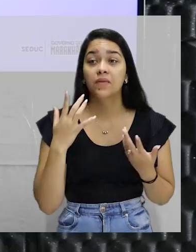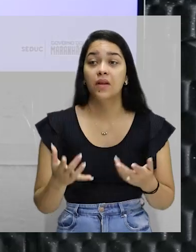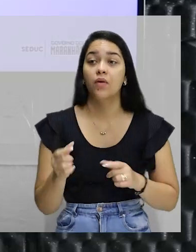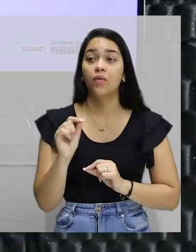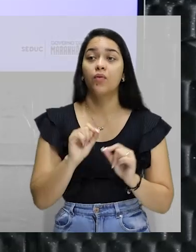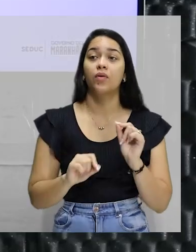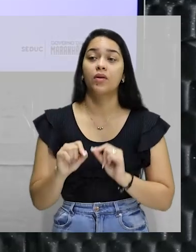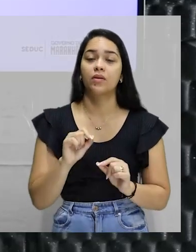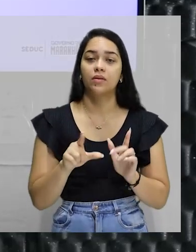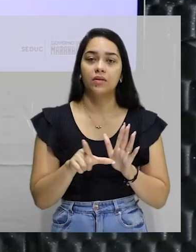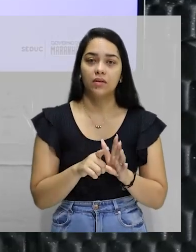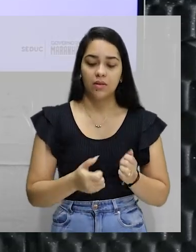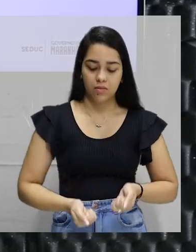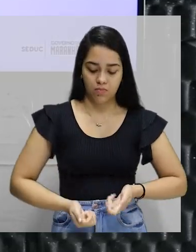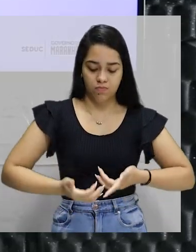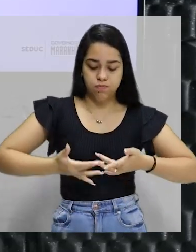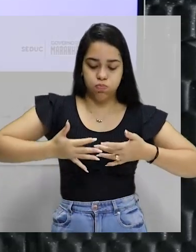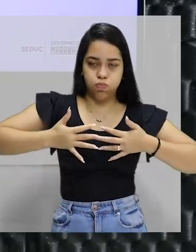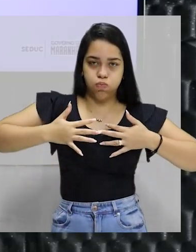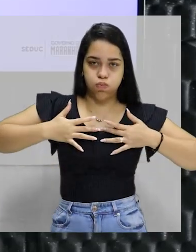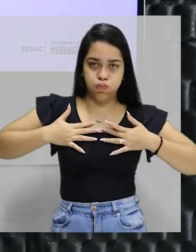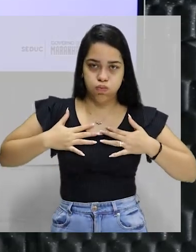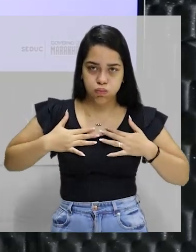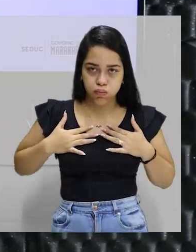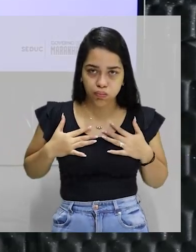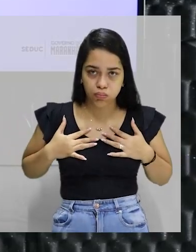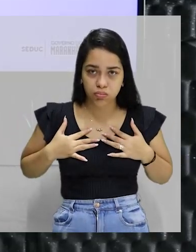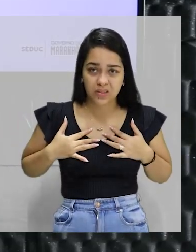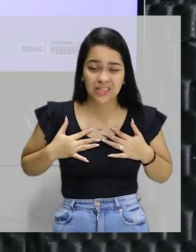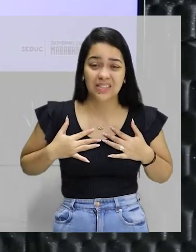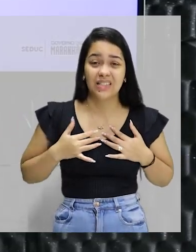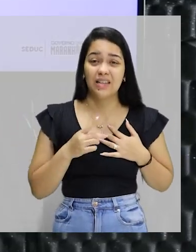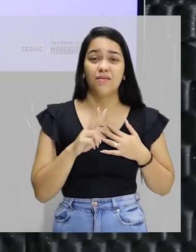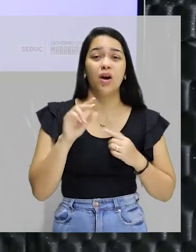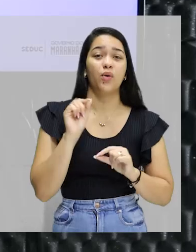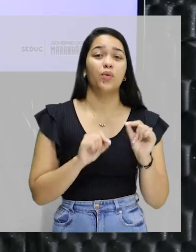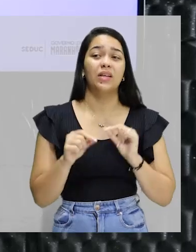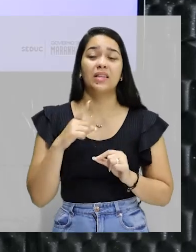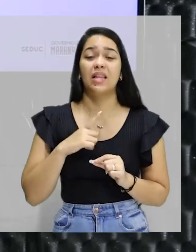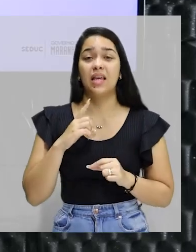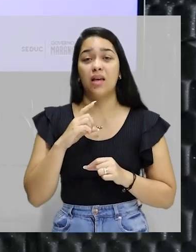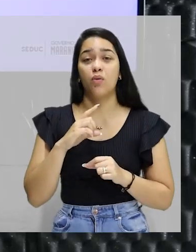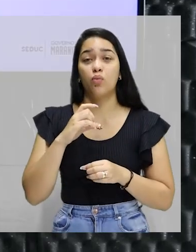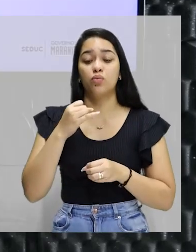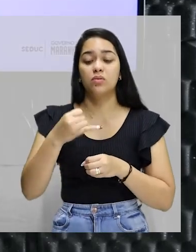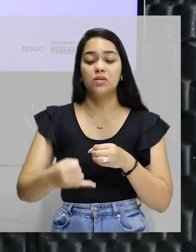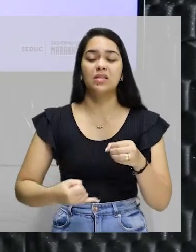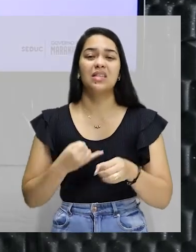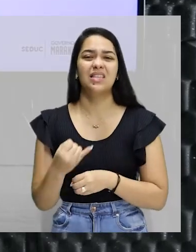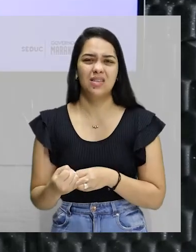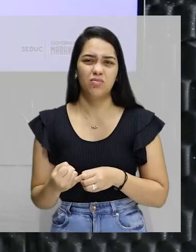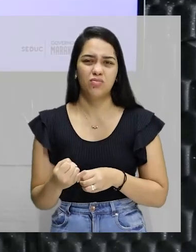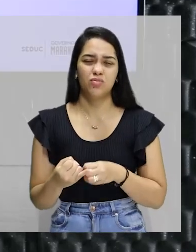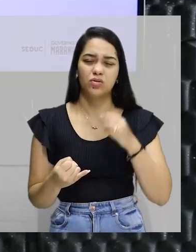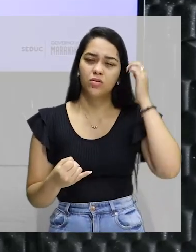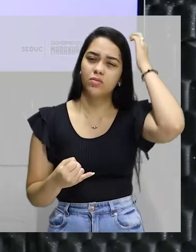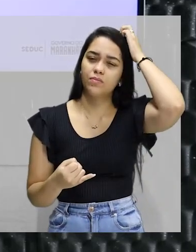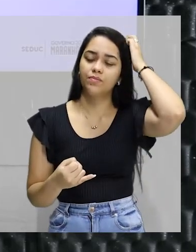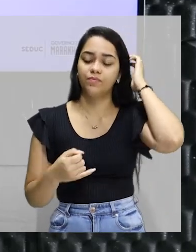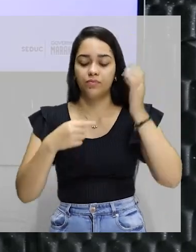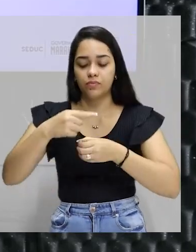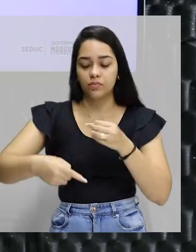vai estar atravessando a matéria, por exemplo, o nosso corpo, e vai estar gerando íons no nosso corpo, que vai